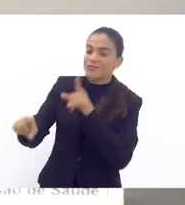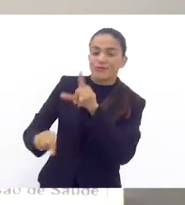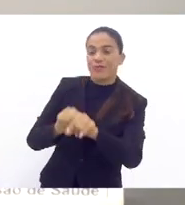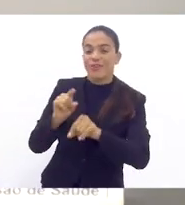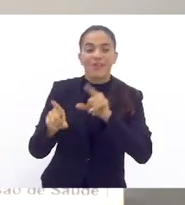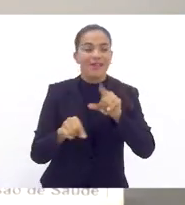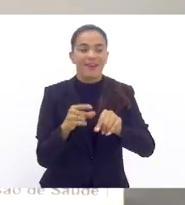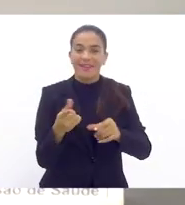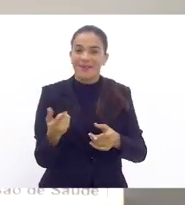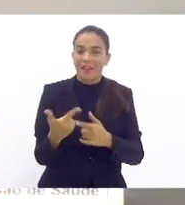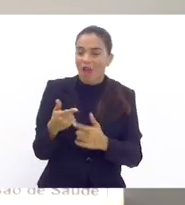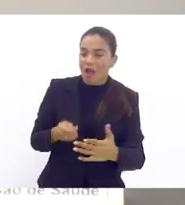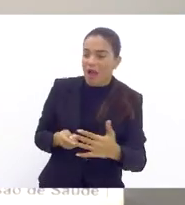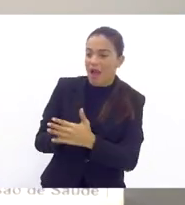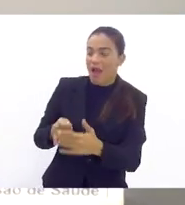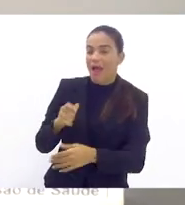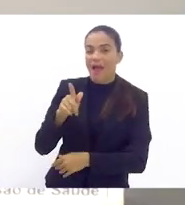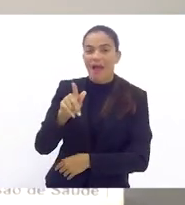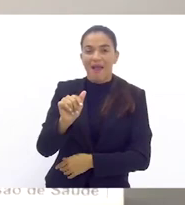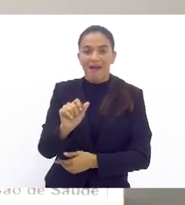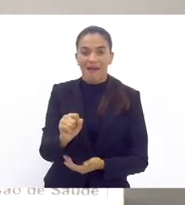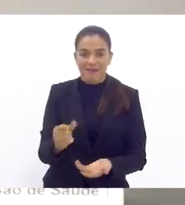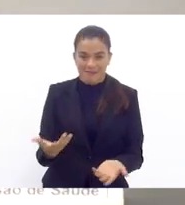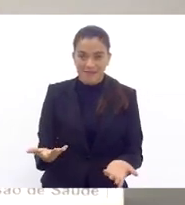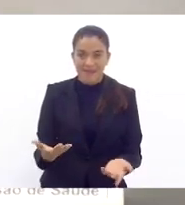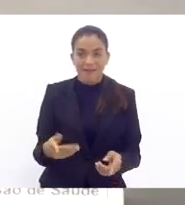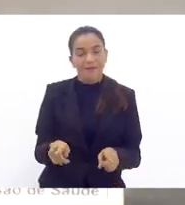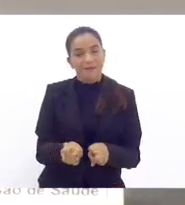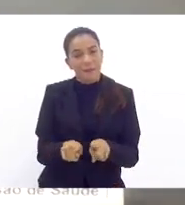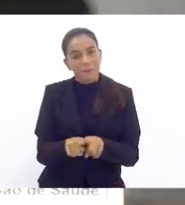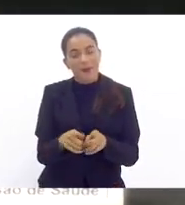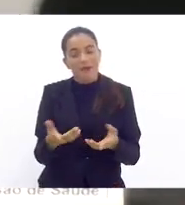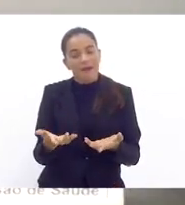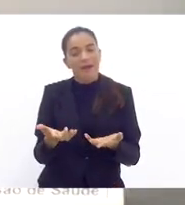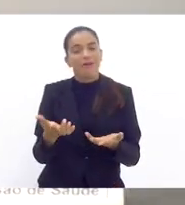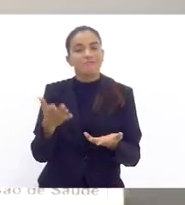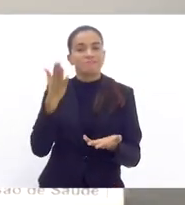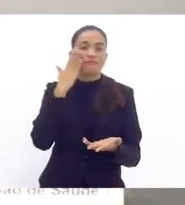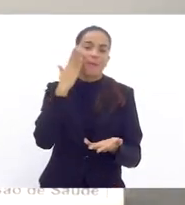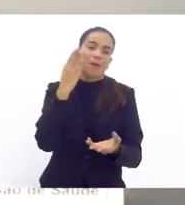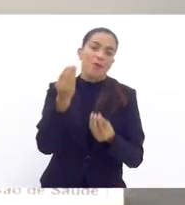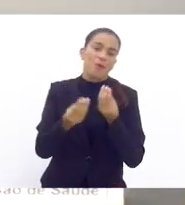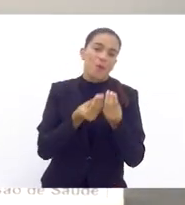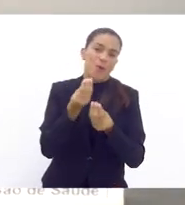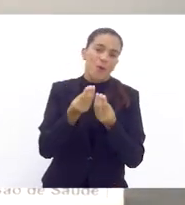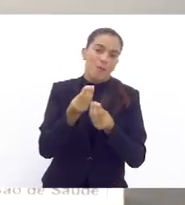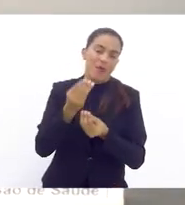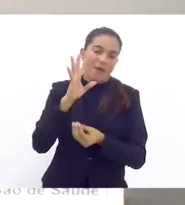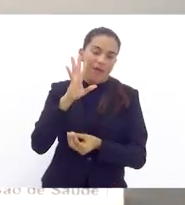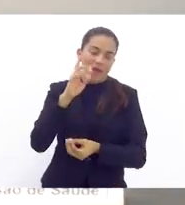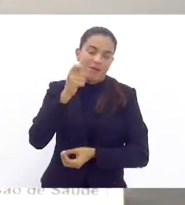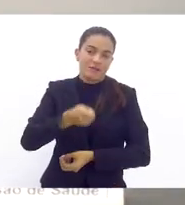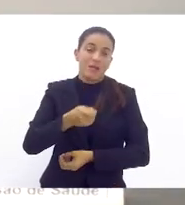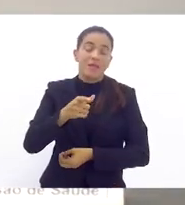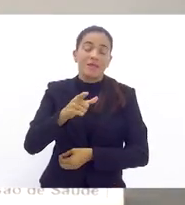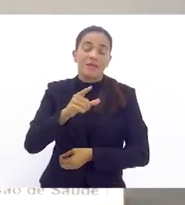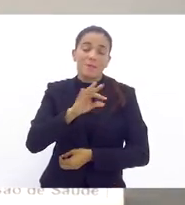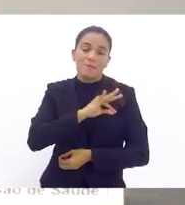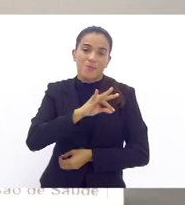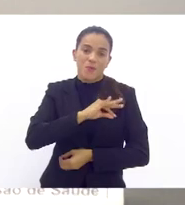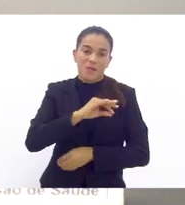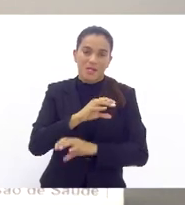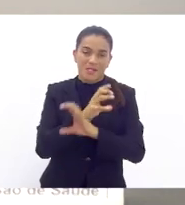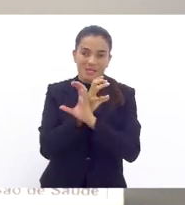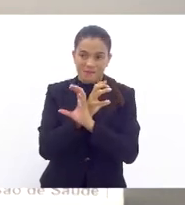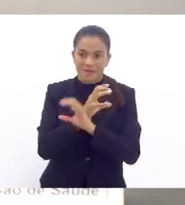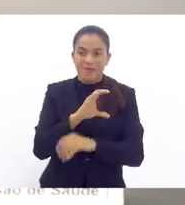ouvir das forças da representação da Polícia Civil. E já falando com o doutor Júlio, e me